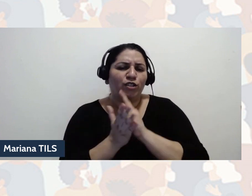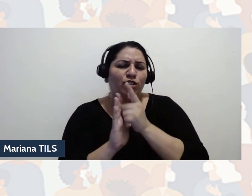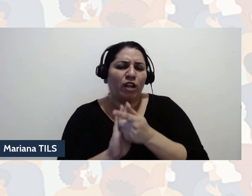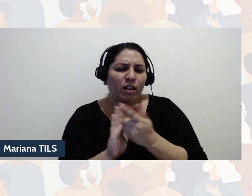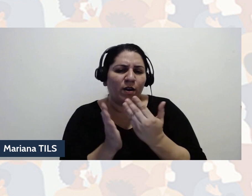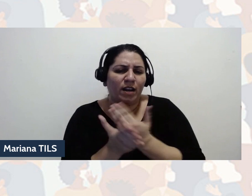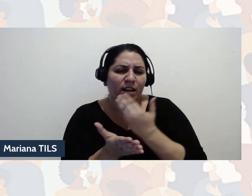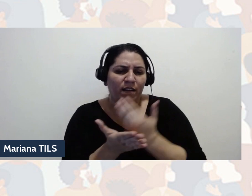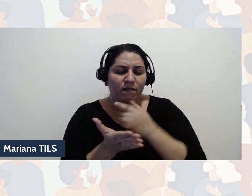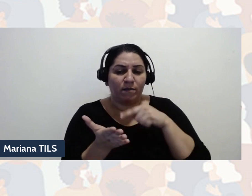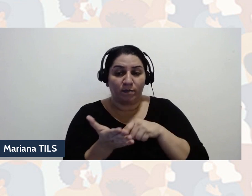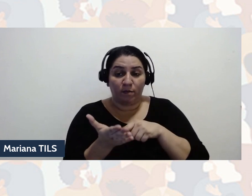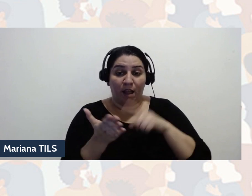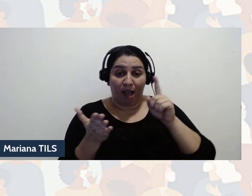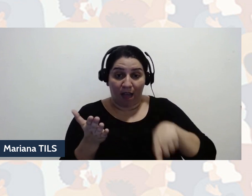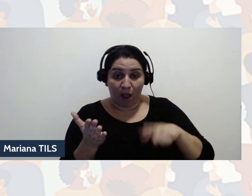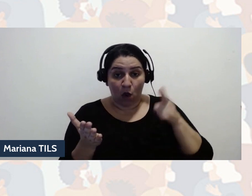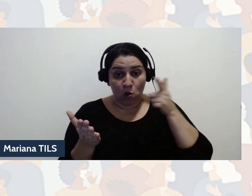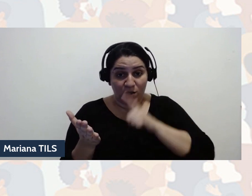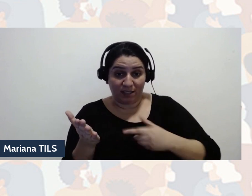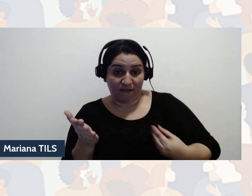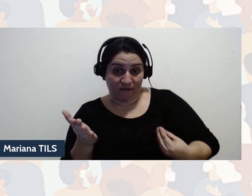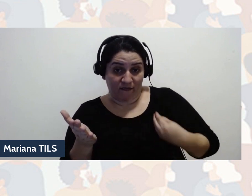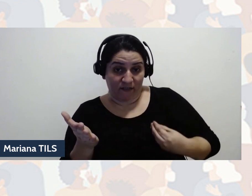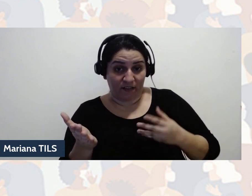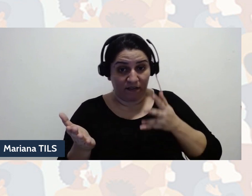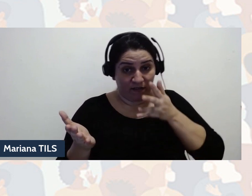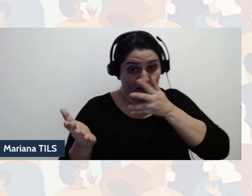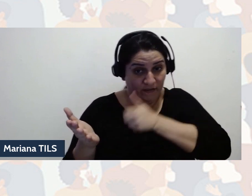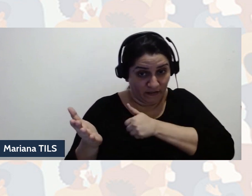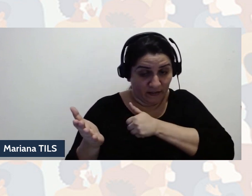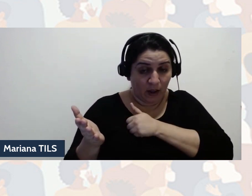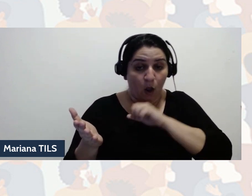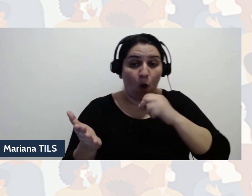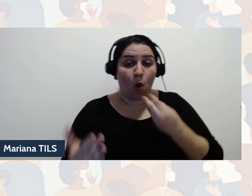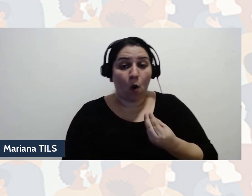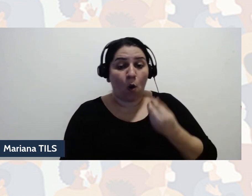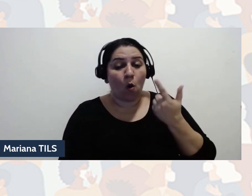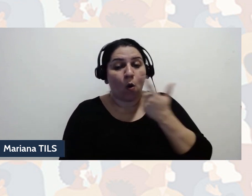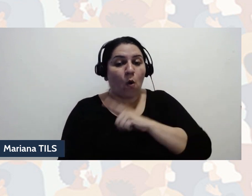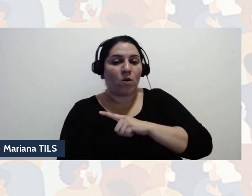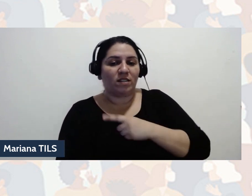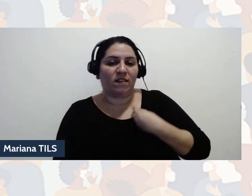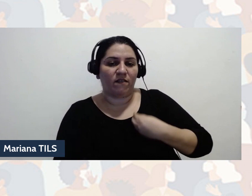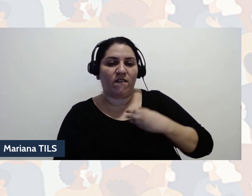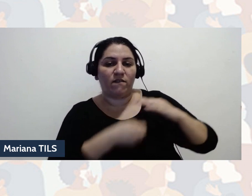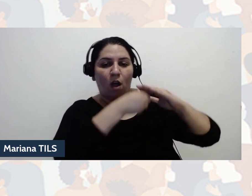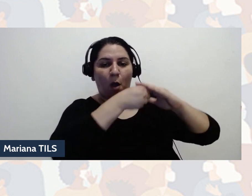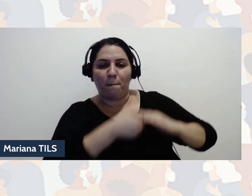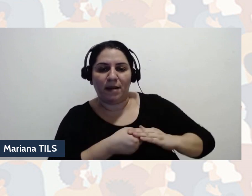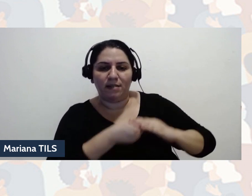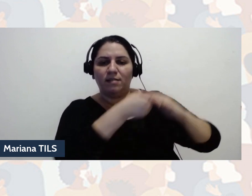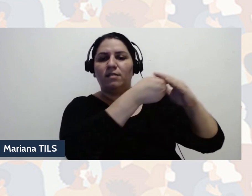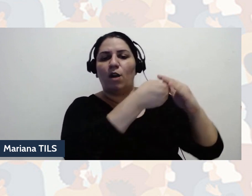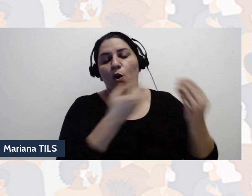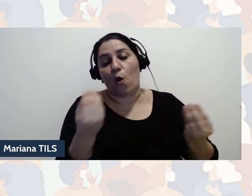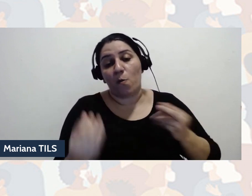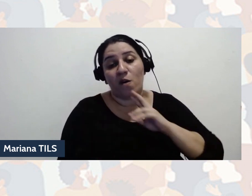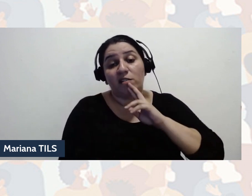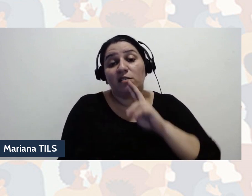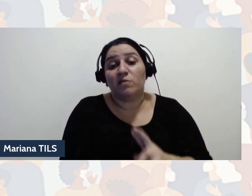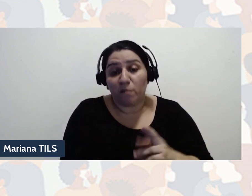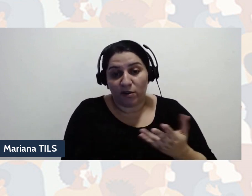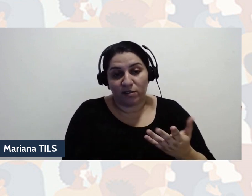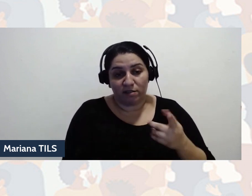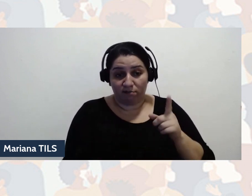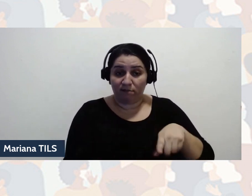sobreviver ao apocalipse ou sobreviver à opressão? Né? Então, dependendo da resposta, seria uma